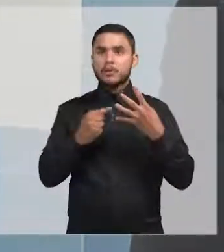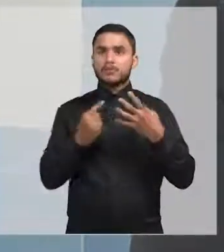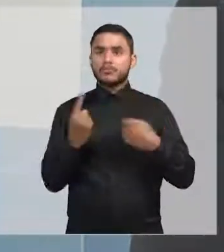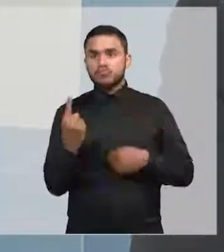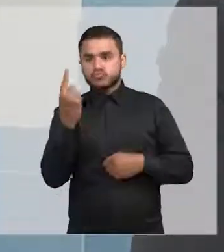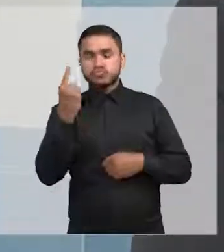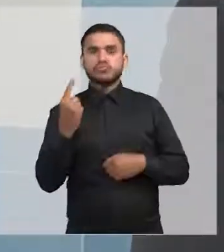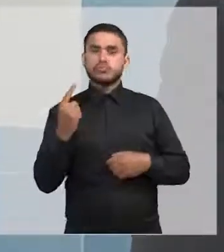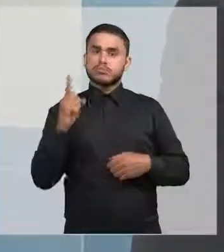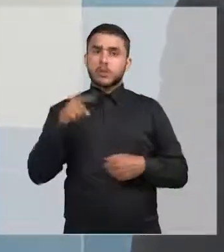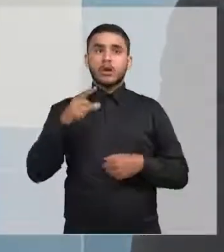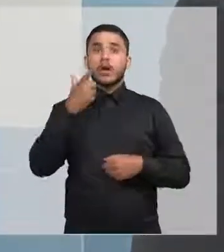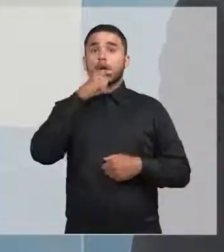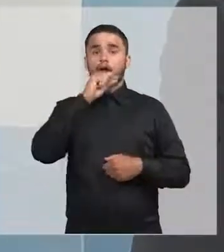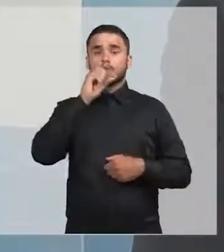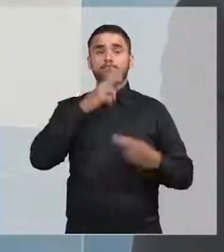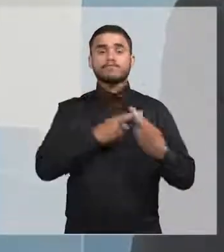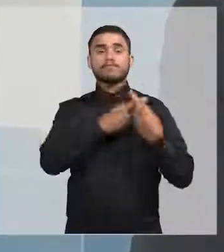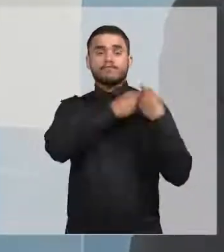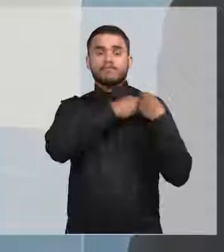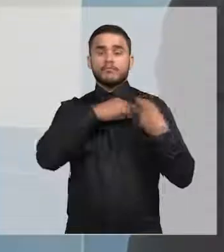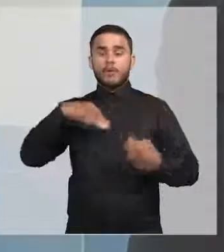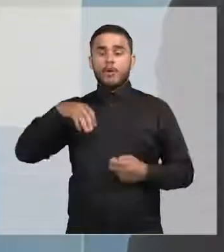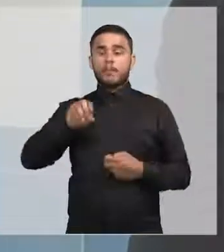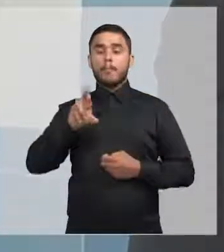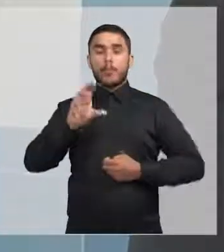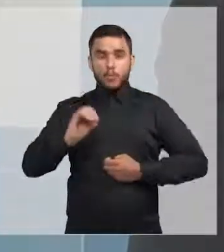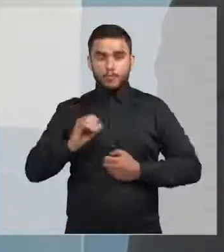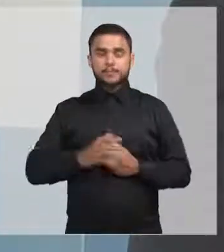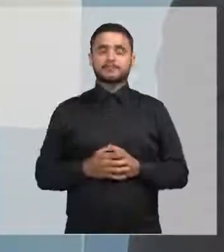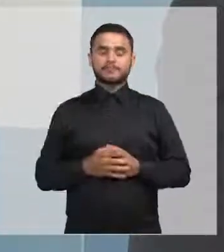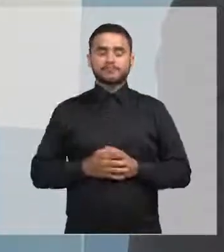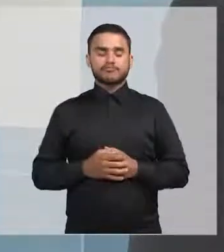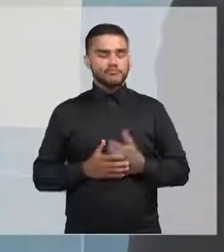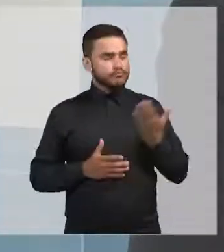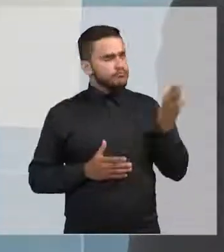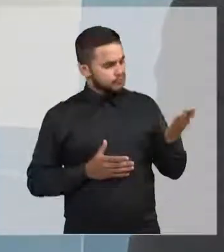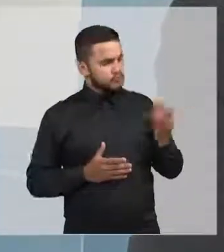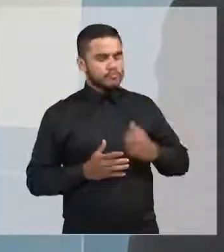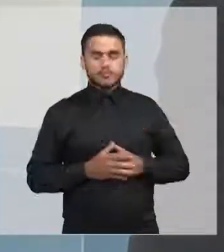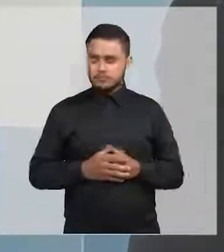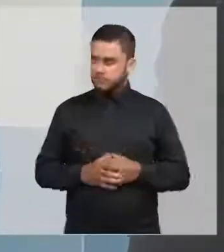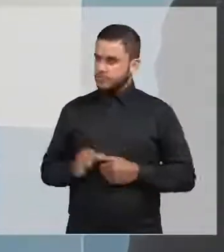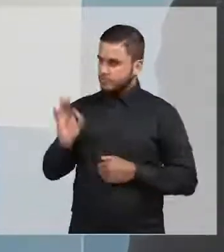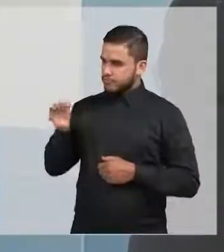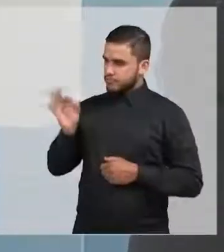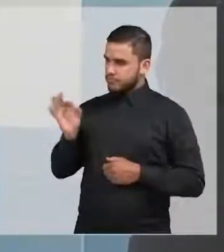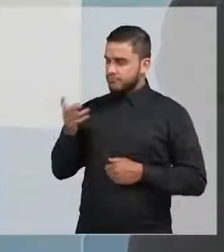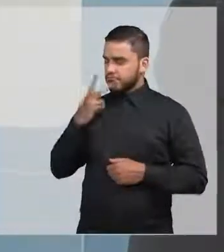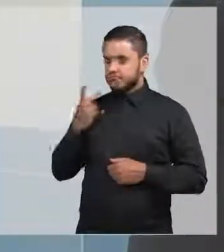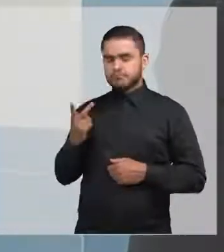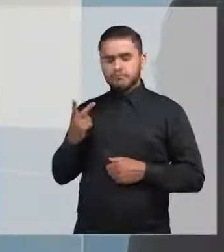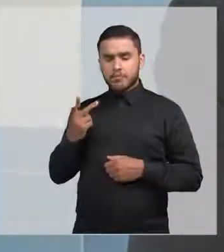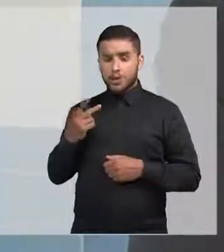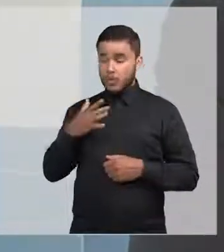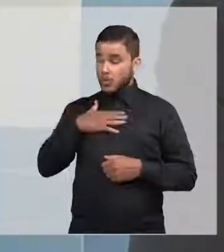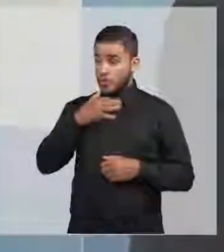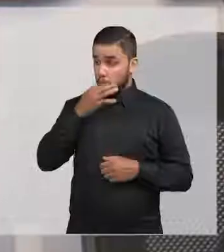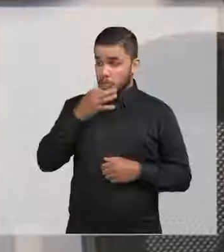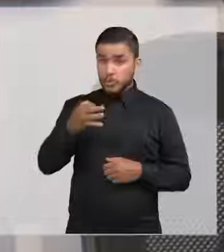prendeu o presidente Lula para não ser candidato a presidente, depois quando ele praticamente impediu a